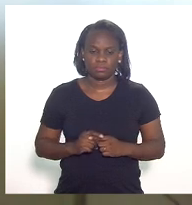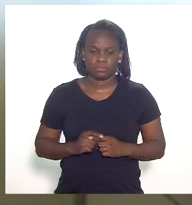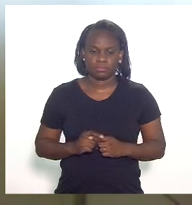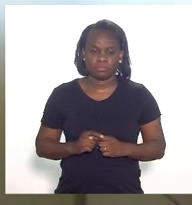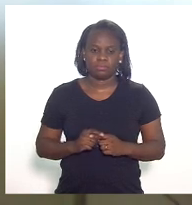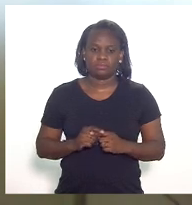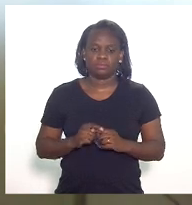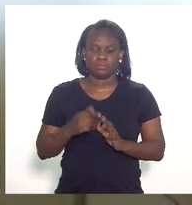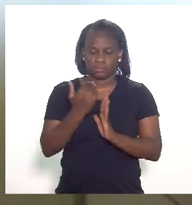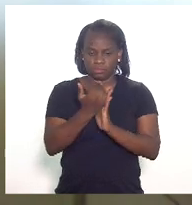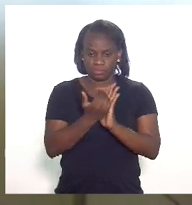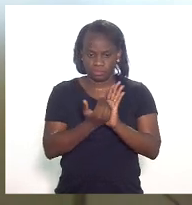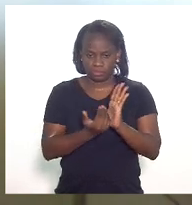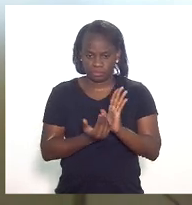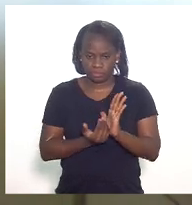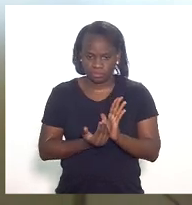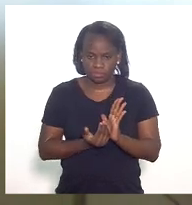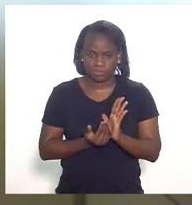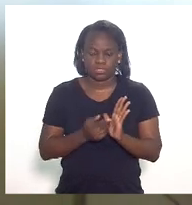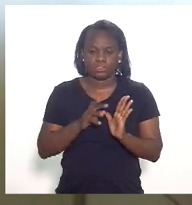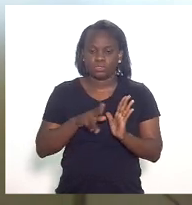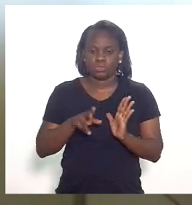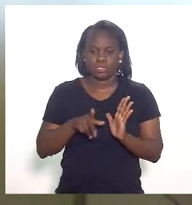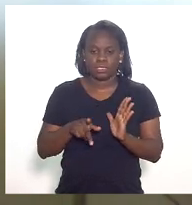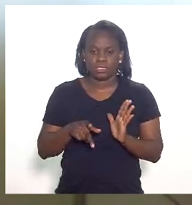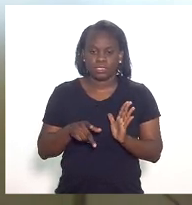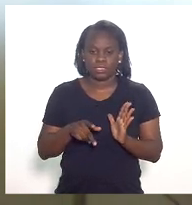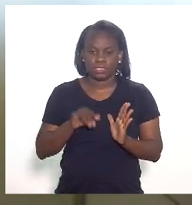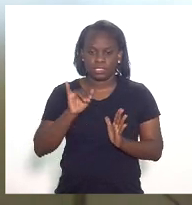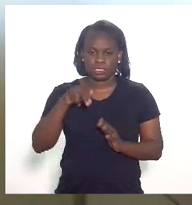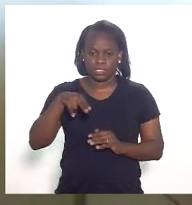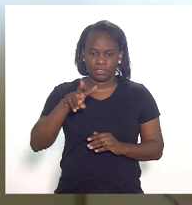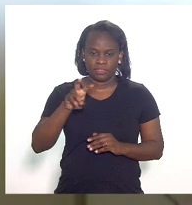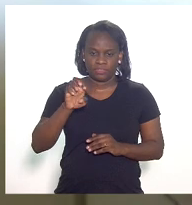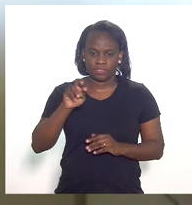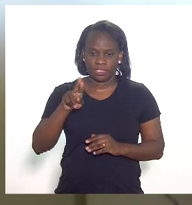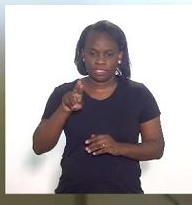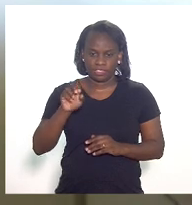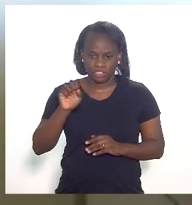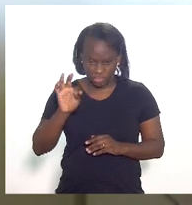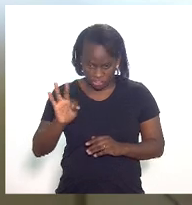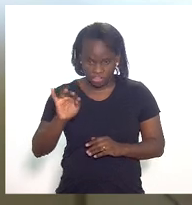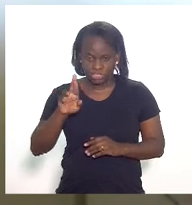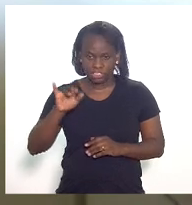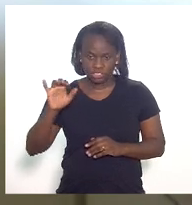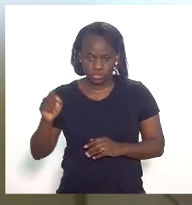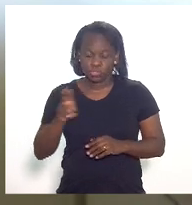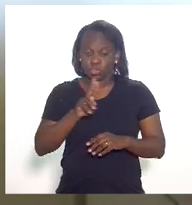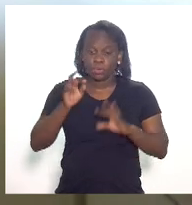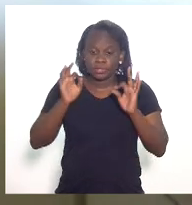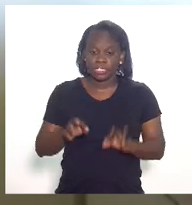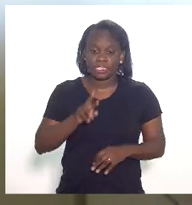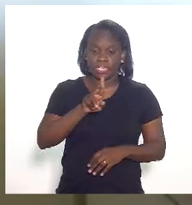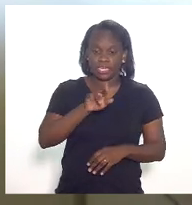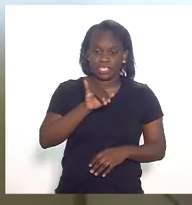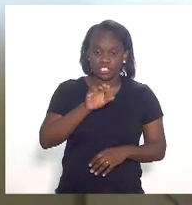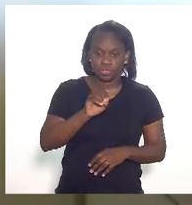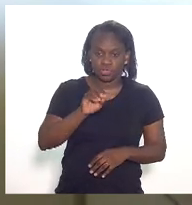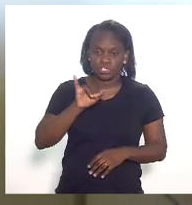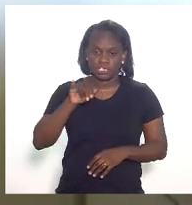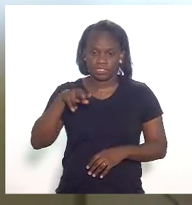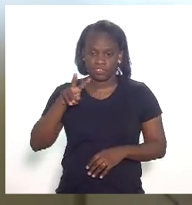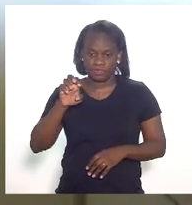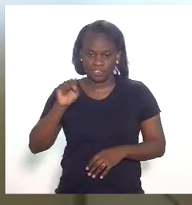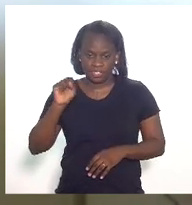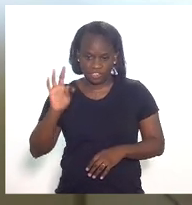o programa... Não é Investe Rio, o nome correto, é Rio Investe. E esse programa